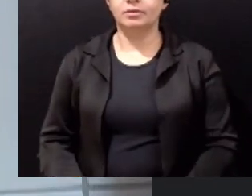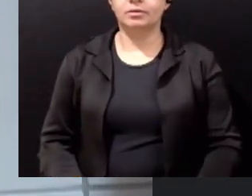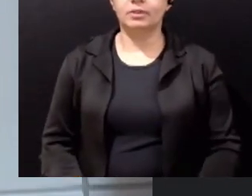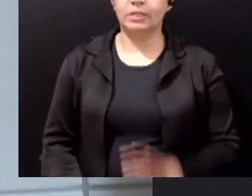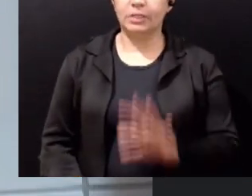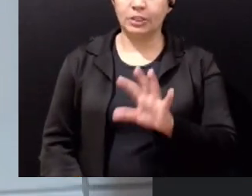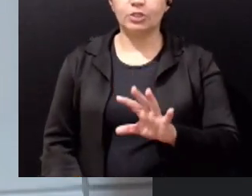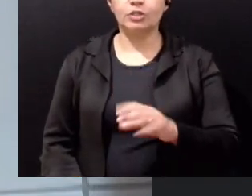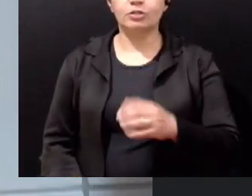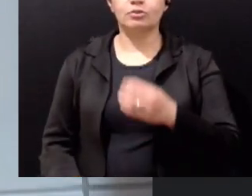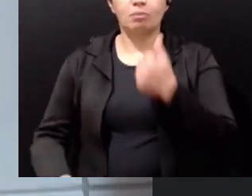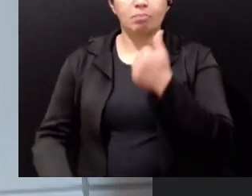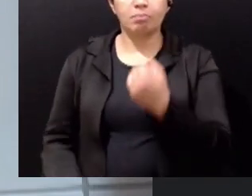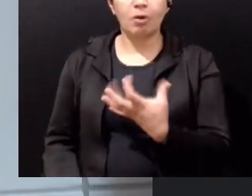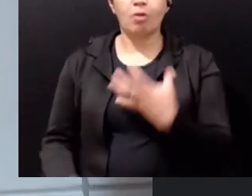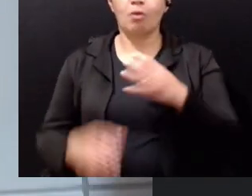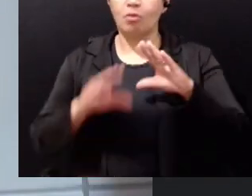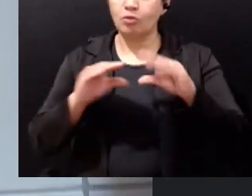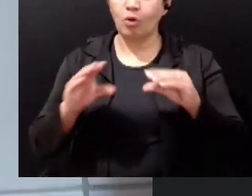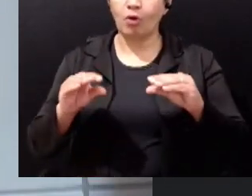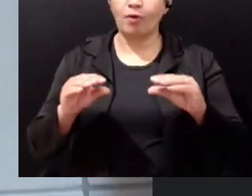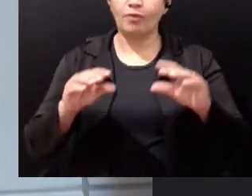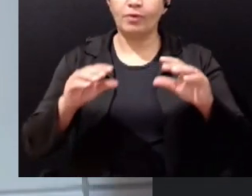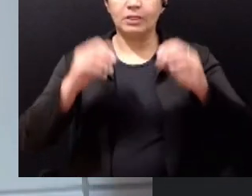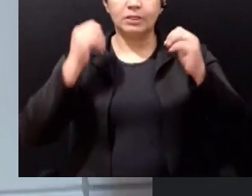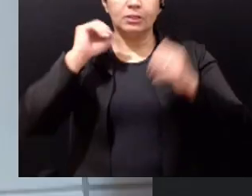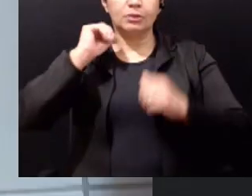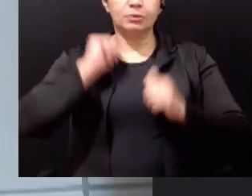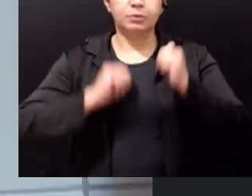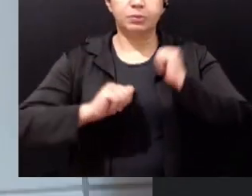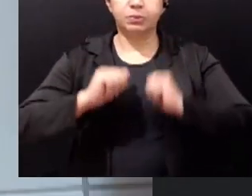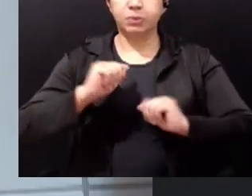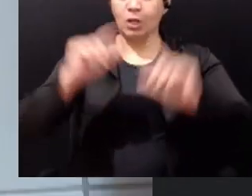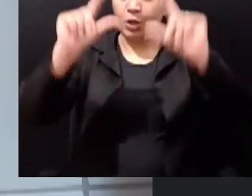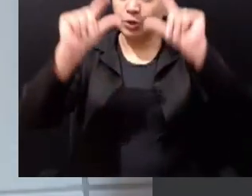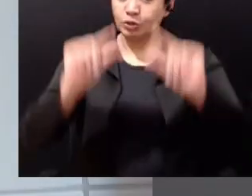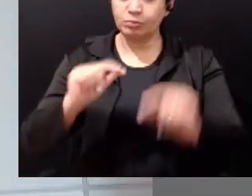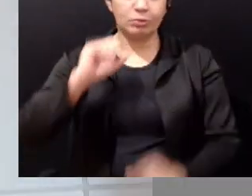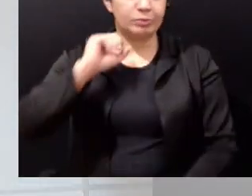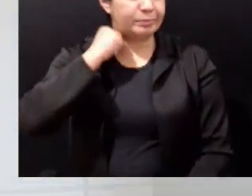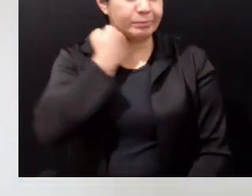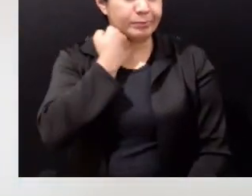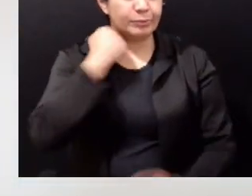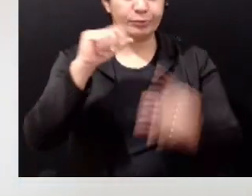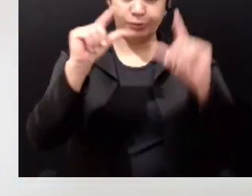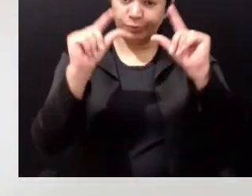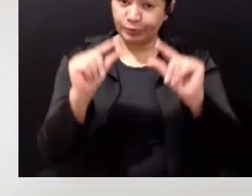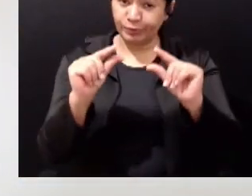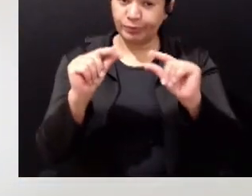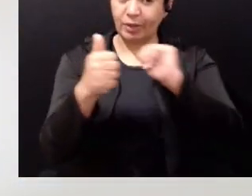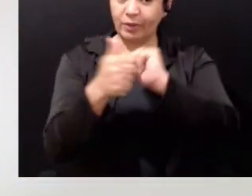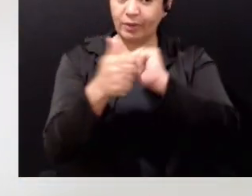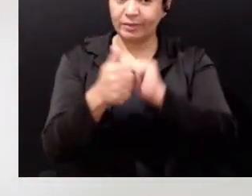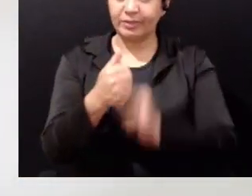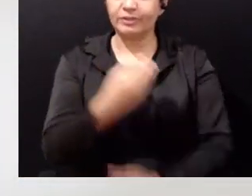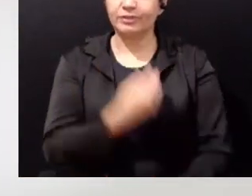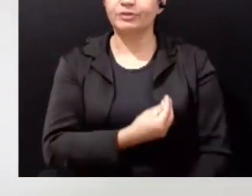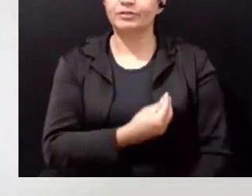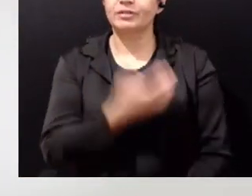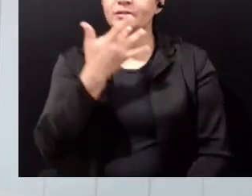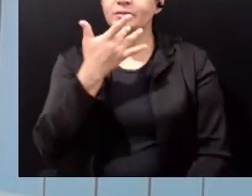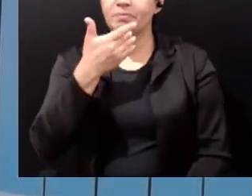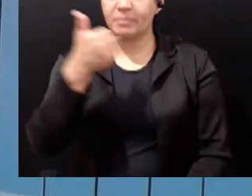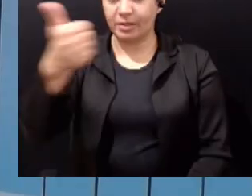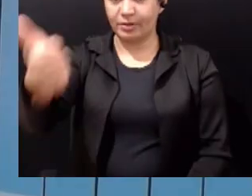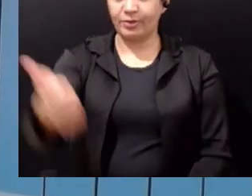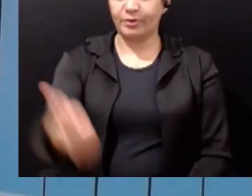um bem-estar, isso diminui essa ansiedade, diminui esse estresse, contribui para a qualidade de vida da pessoa. E, doutora, quais são